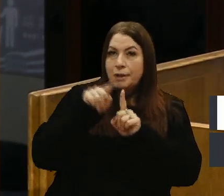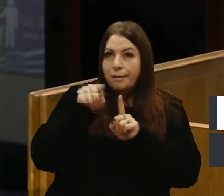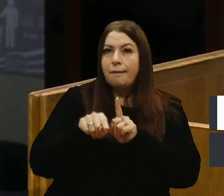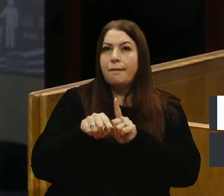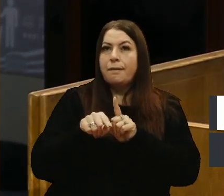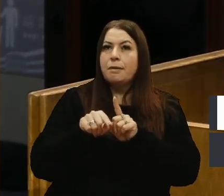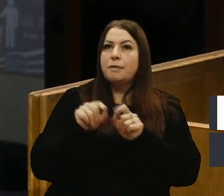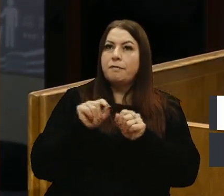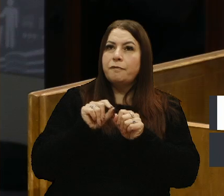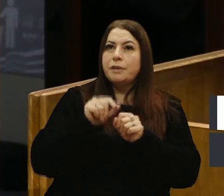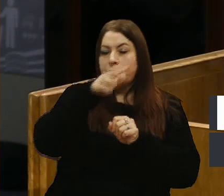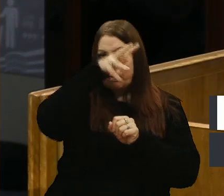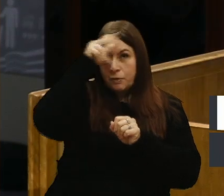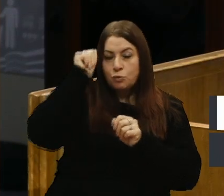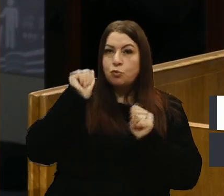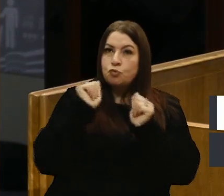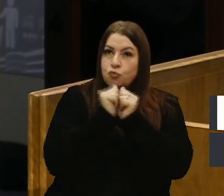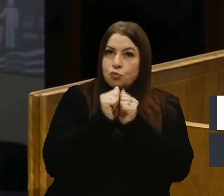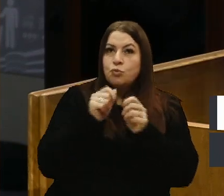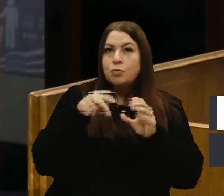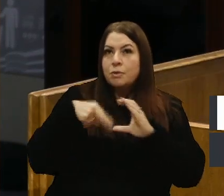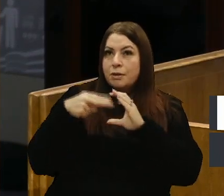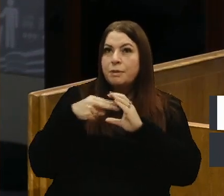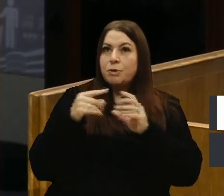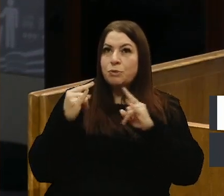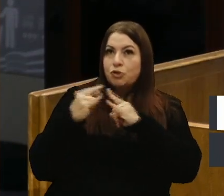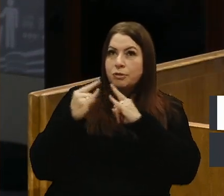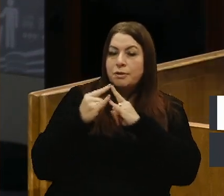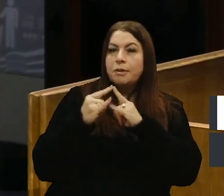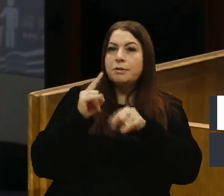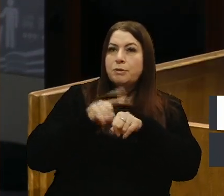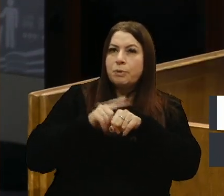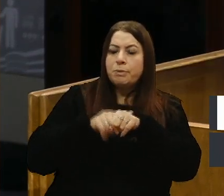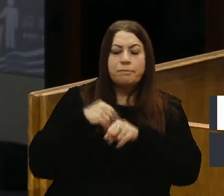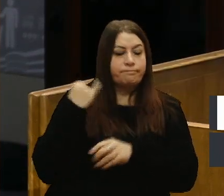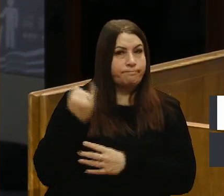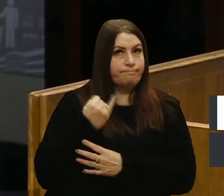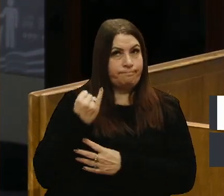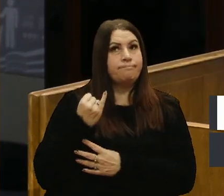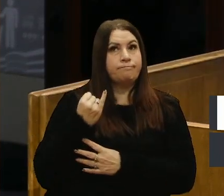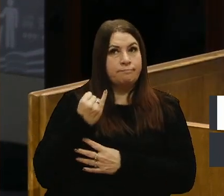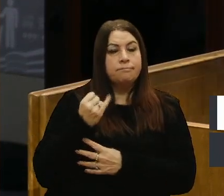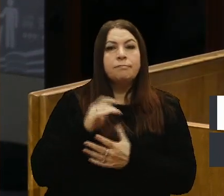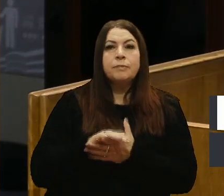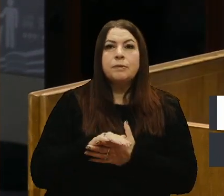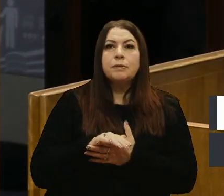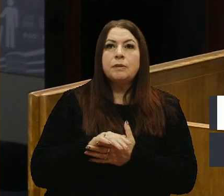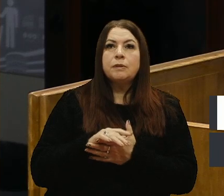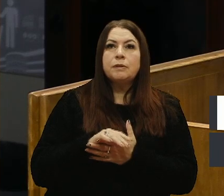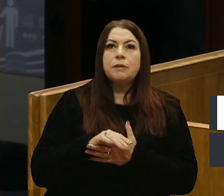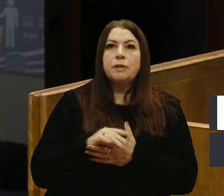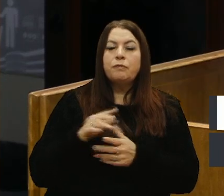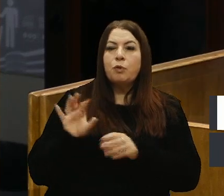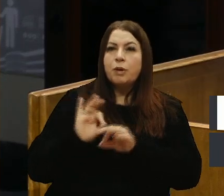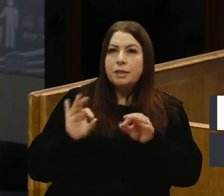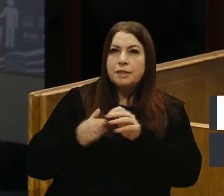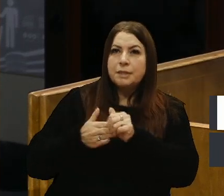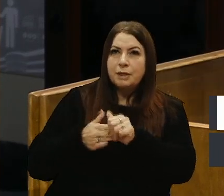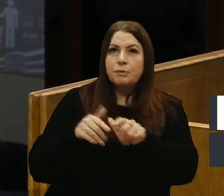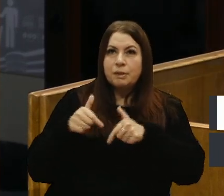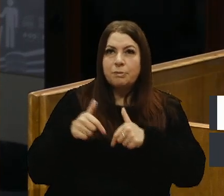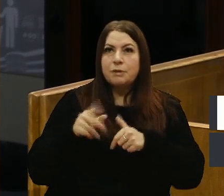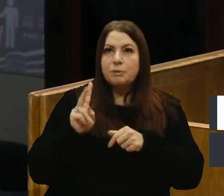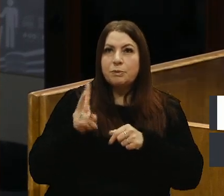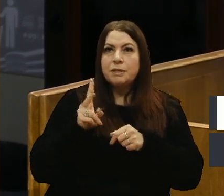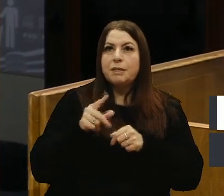uma realização Prefeitura e Câmara com essas entidades, e é um momento importante. E vou estar na condução dos trabalhos, e uma questão que eu